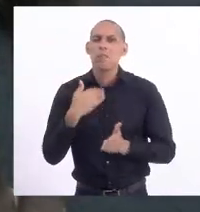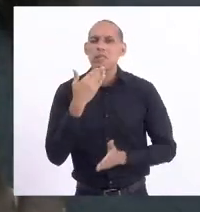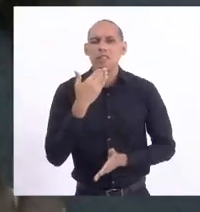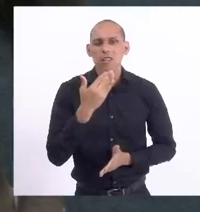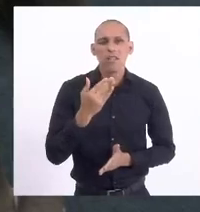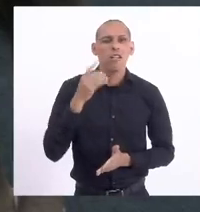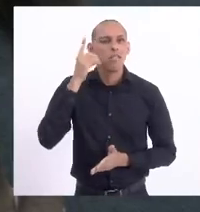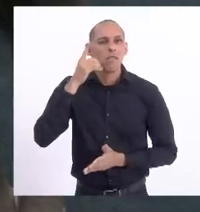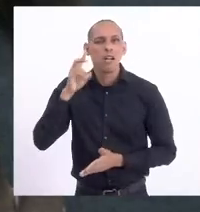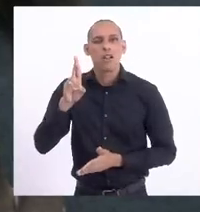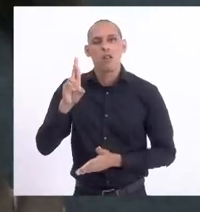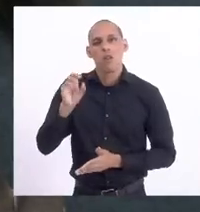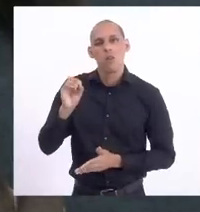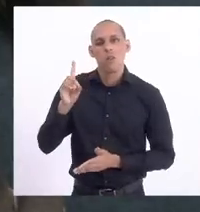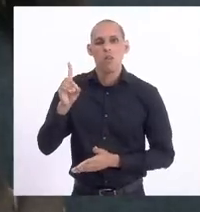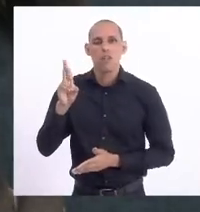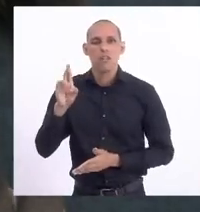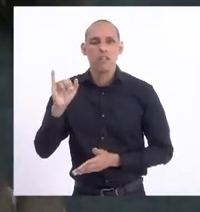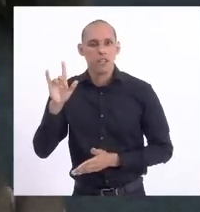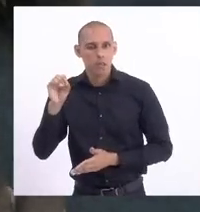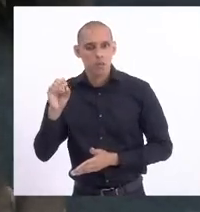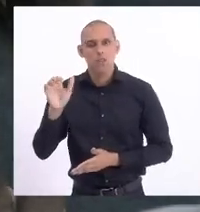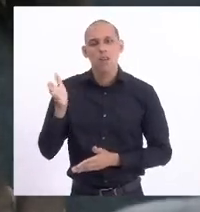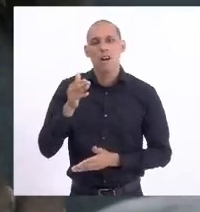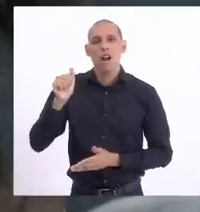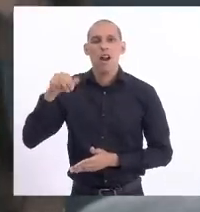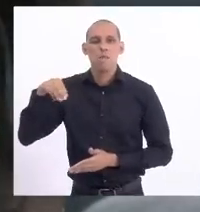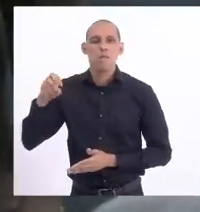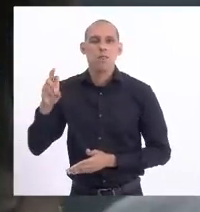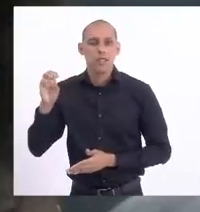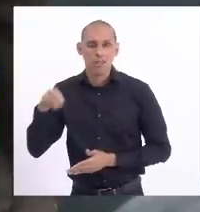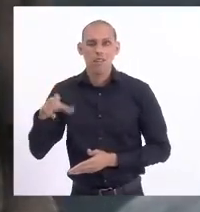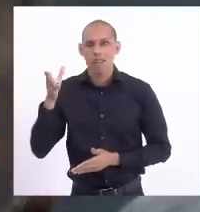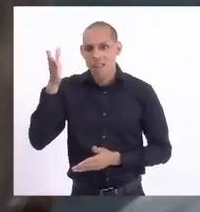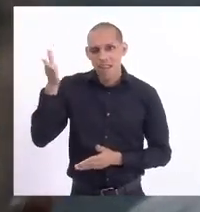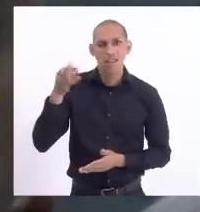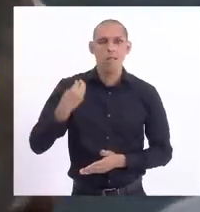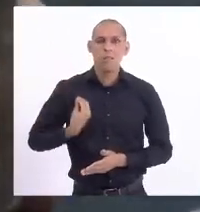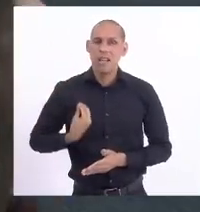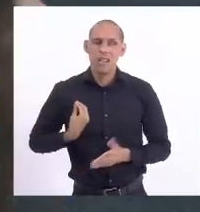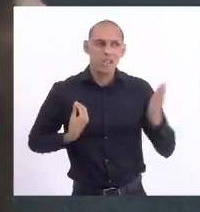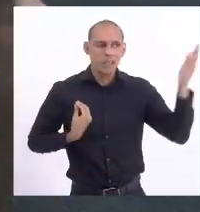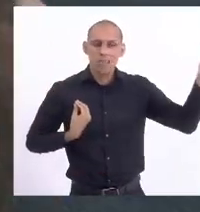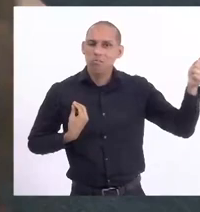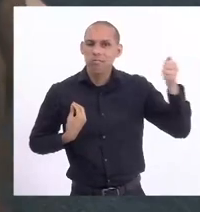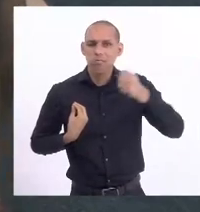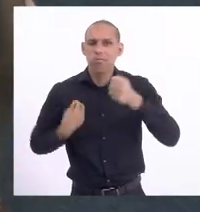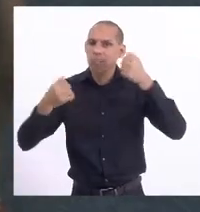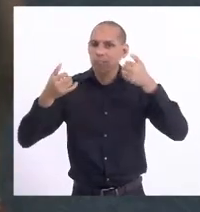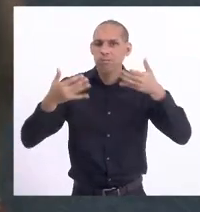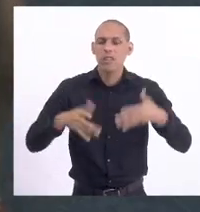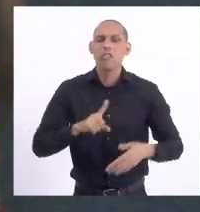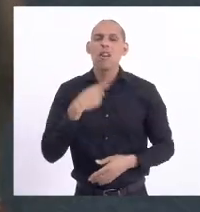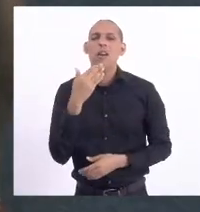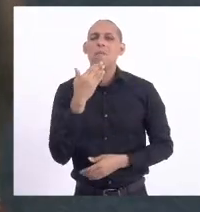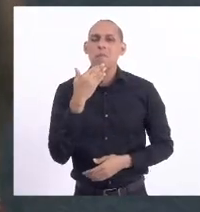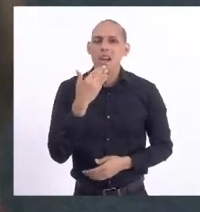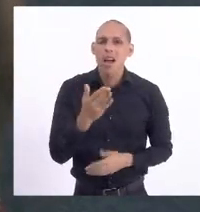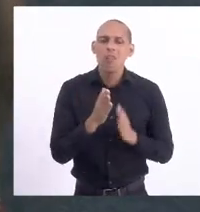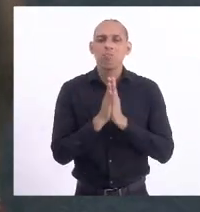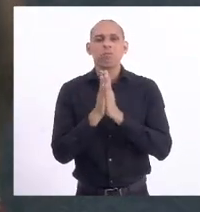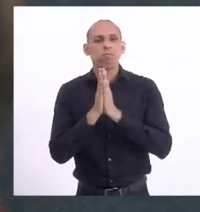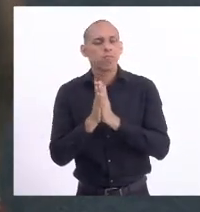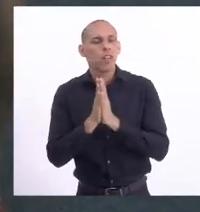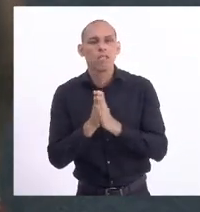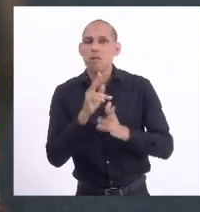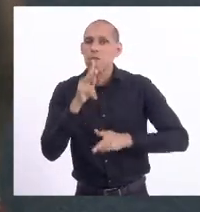deputado Rodrigo Amorim para trazer o seu depoimento aqui, porque esteve lá. Nós estamos pedindo para a